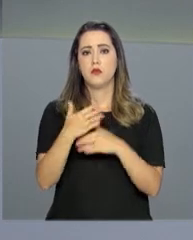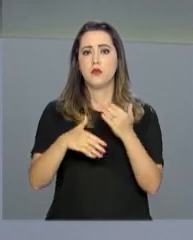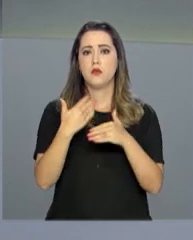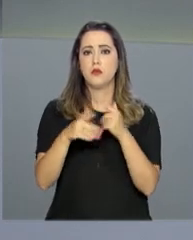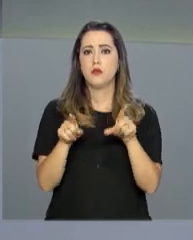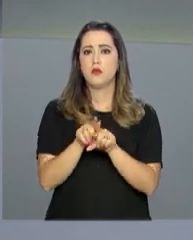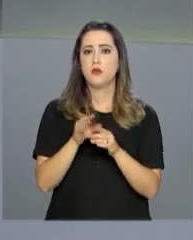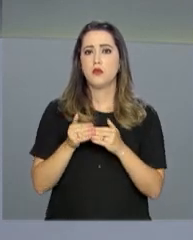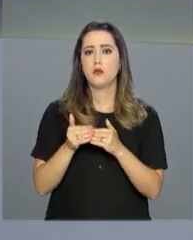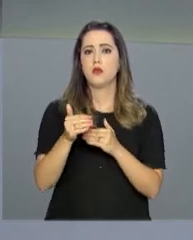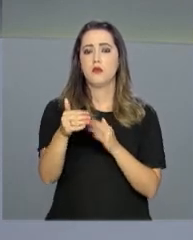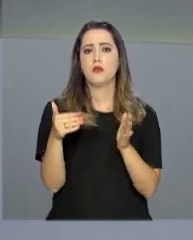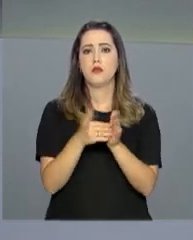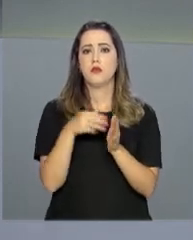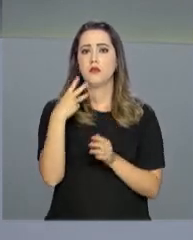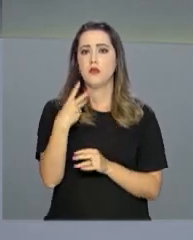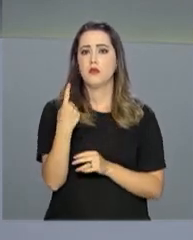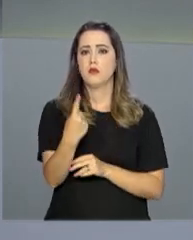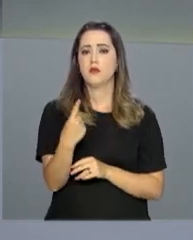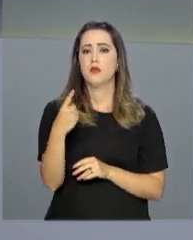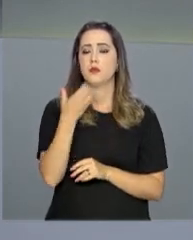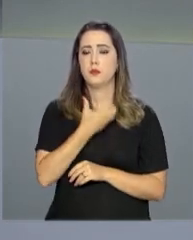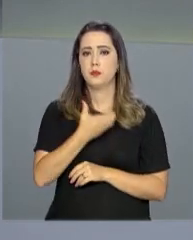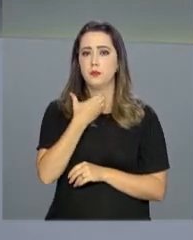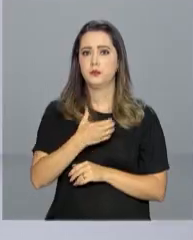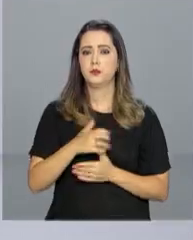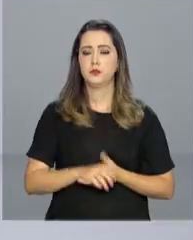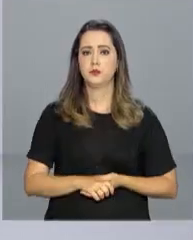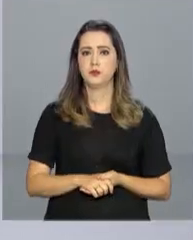subsídio está garantida até 31 de dezembro.